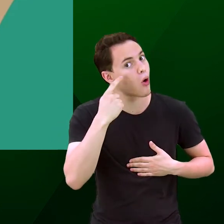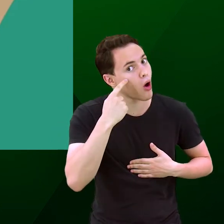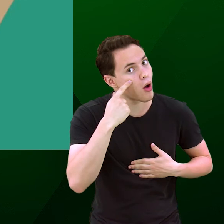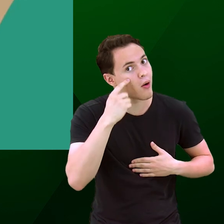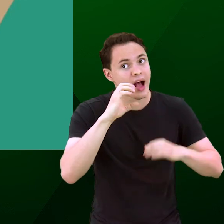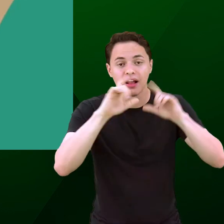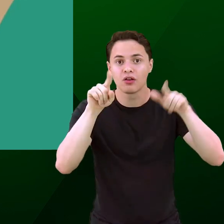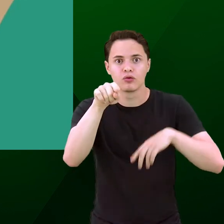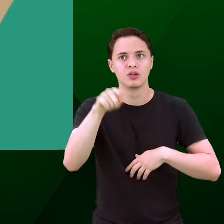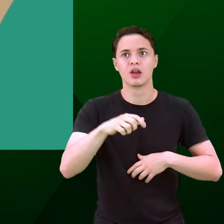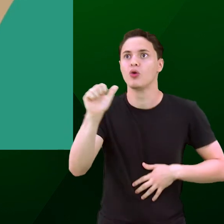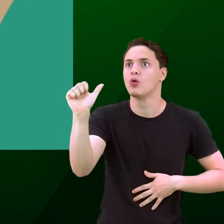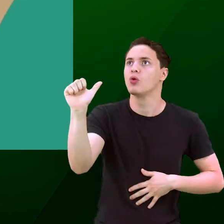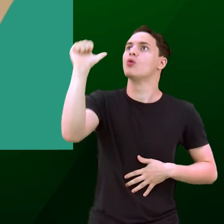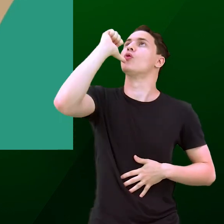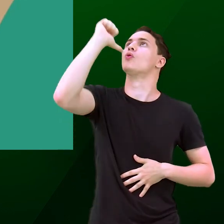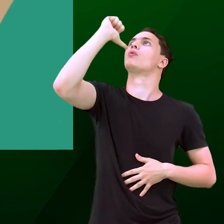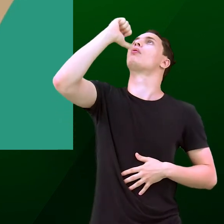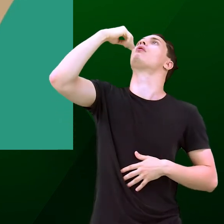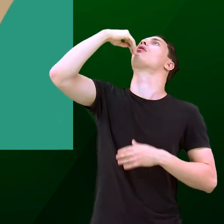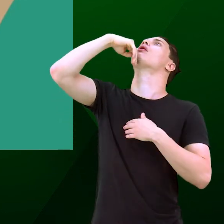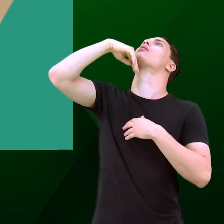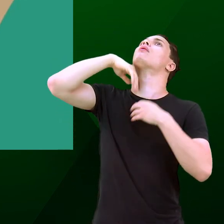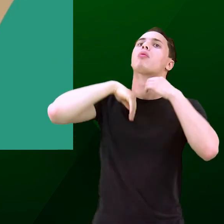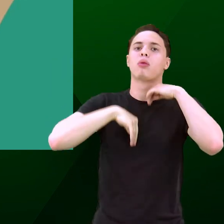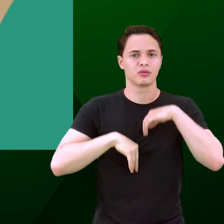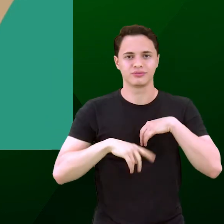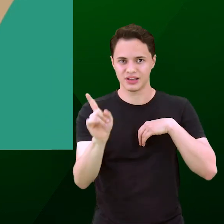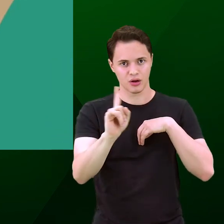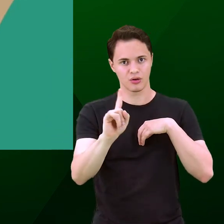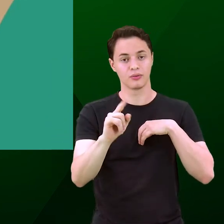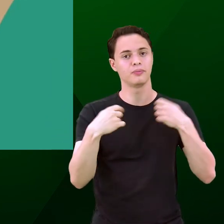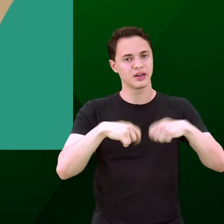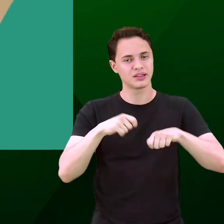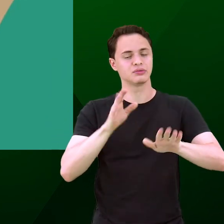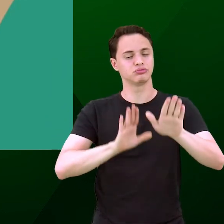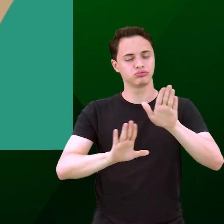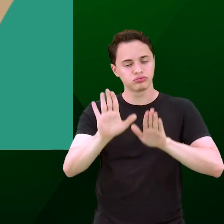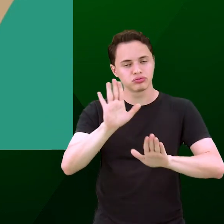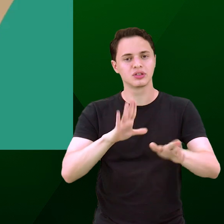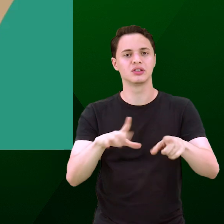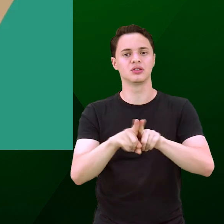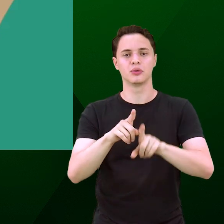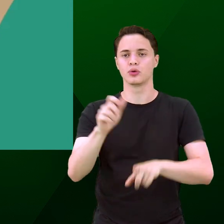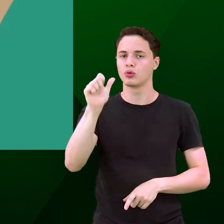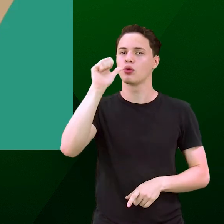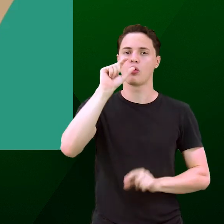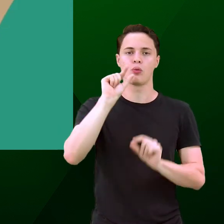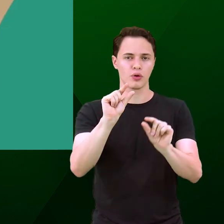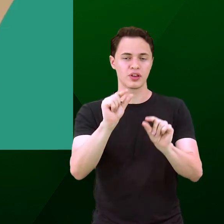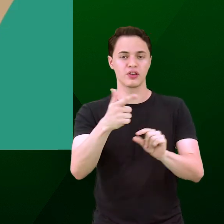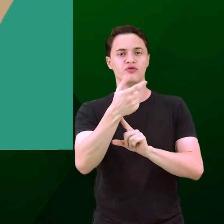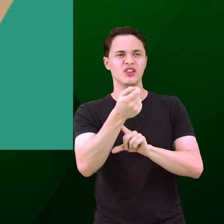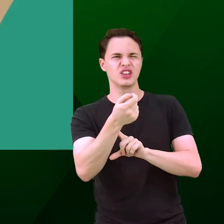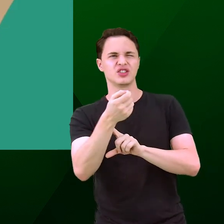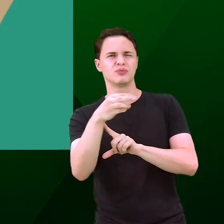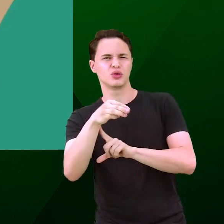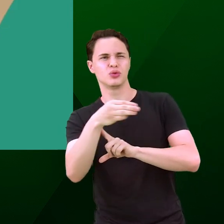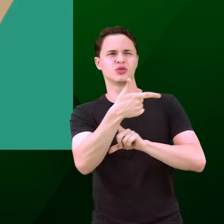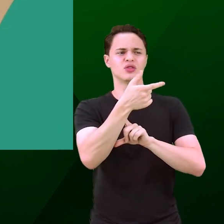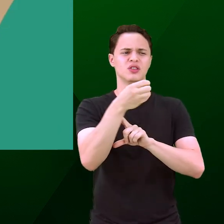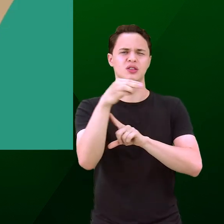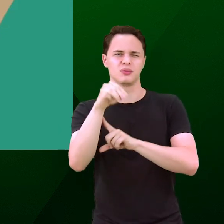muito elevado e acabar gerando alguma complicação aí por falta do corpo estar adequadamente